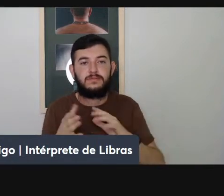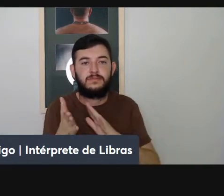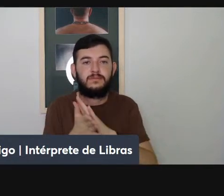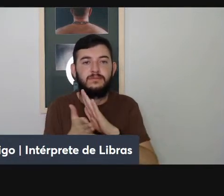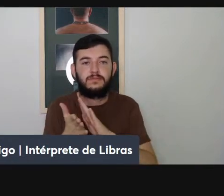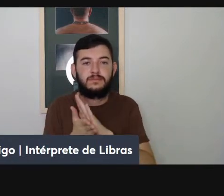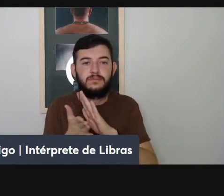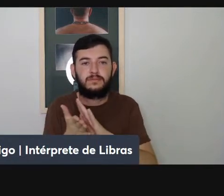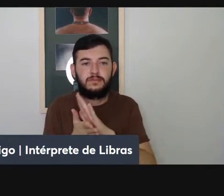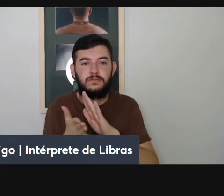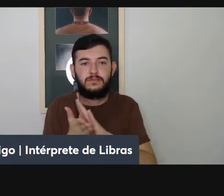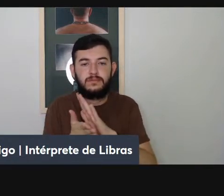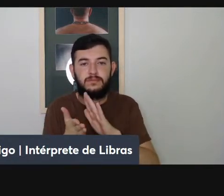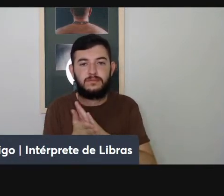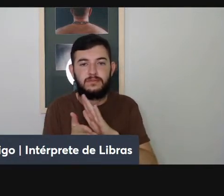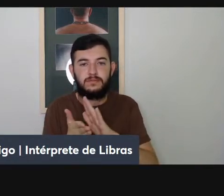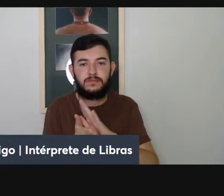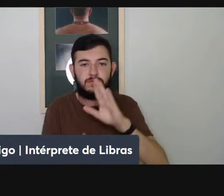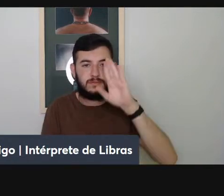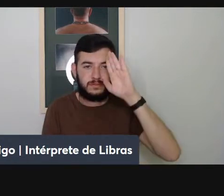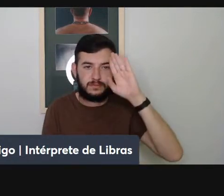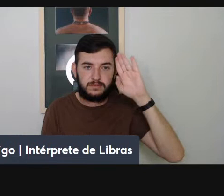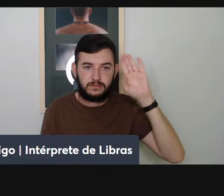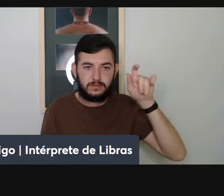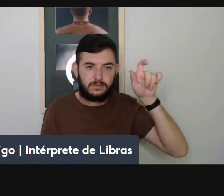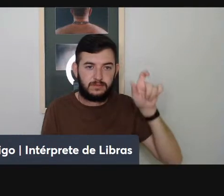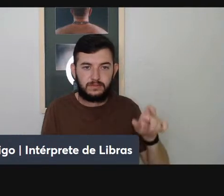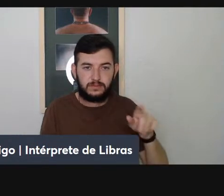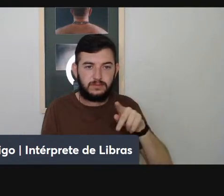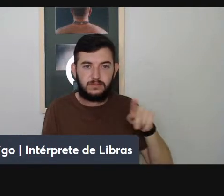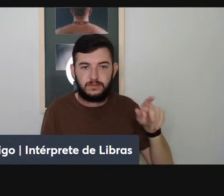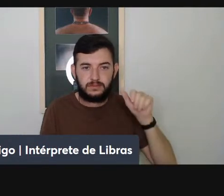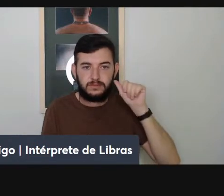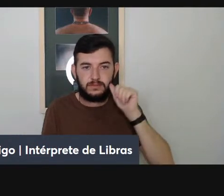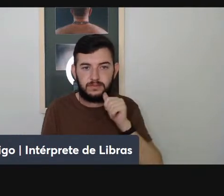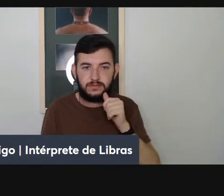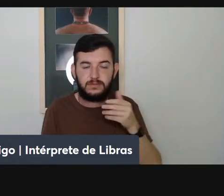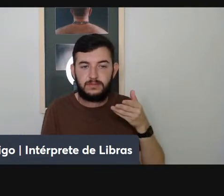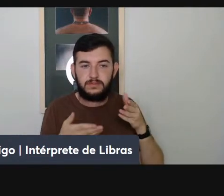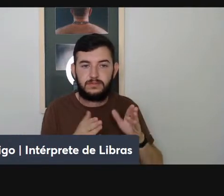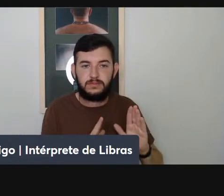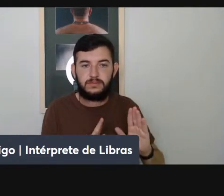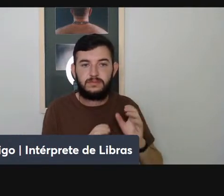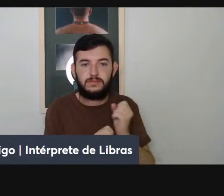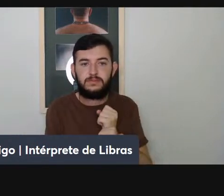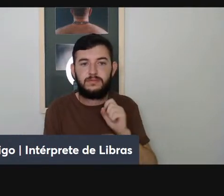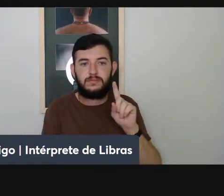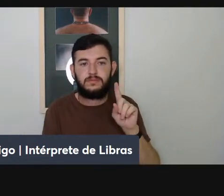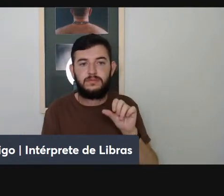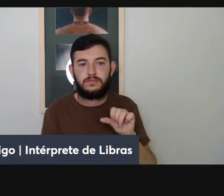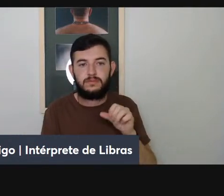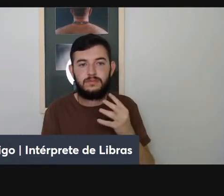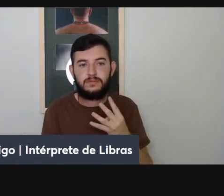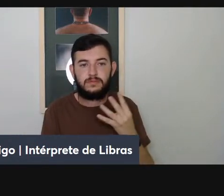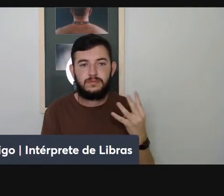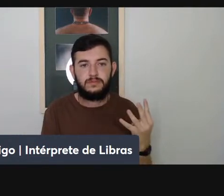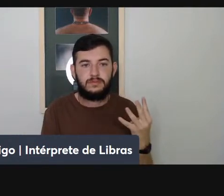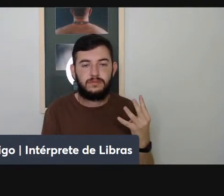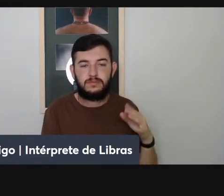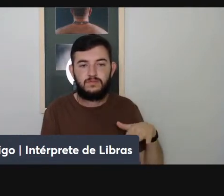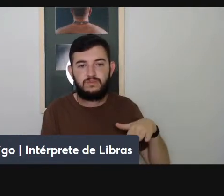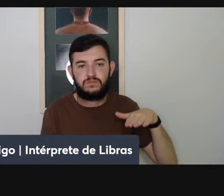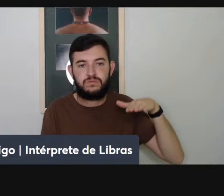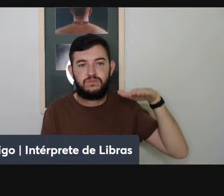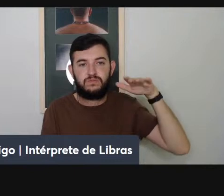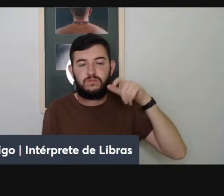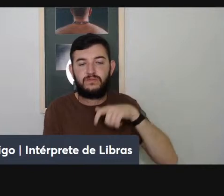da professora Raoni Connell, né? Então, a professora Raoni Connell nasceu em 1944, né? Cresceu durante a